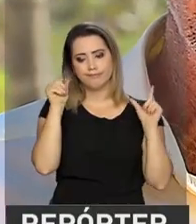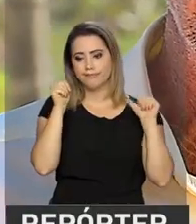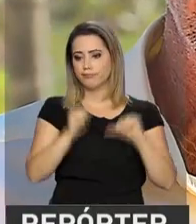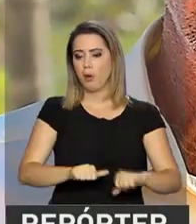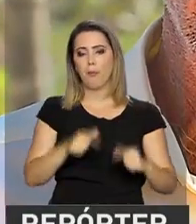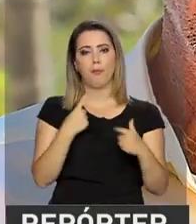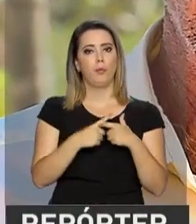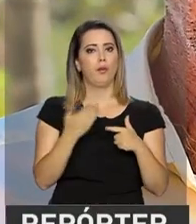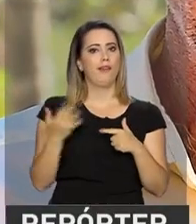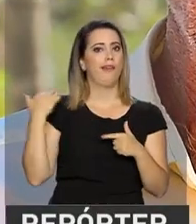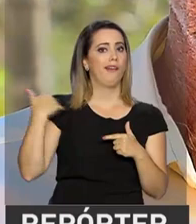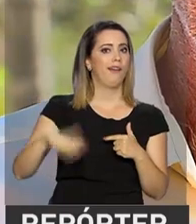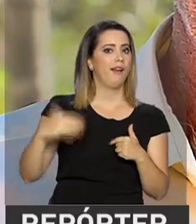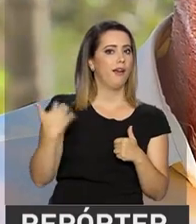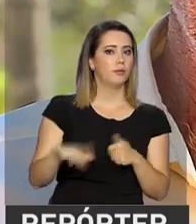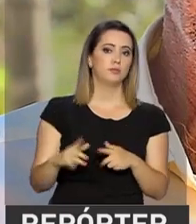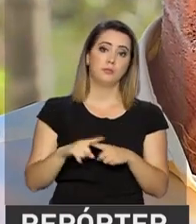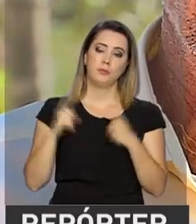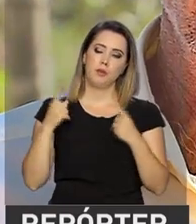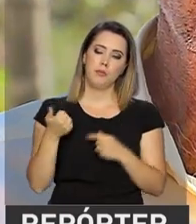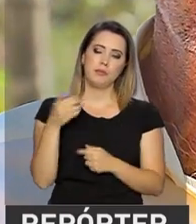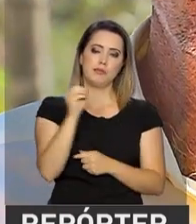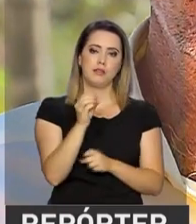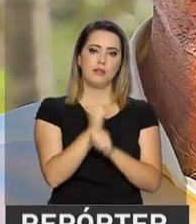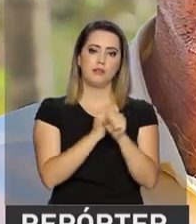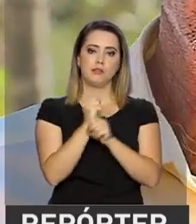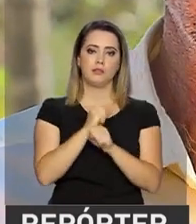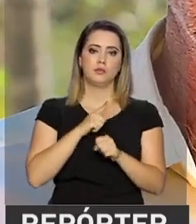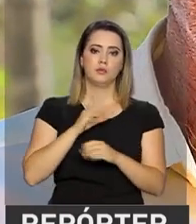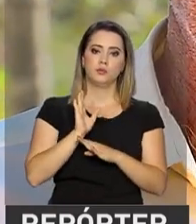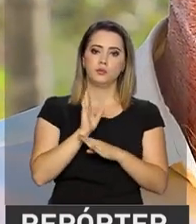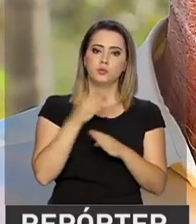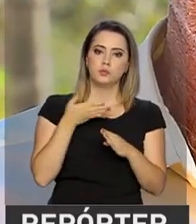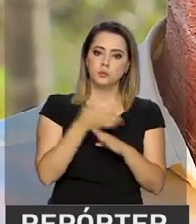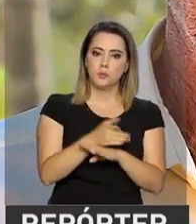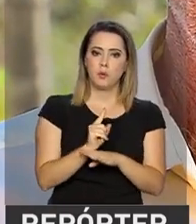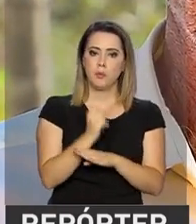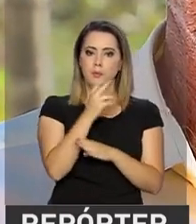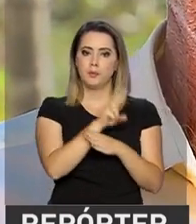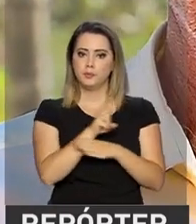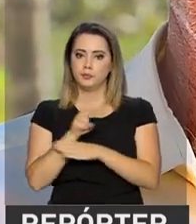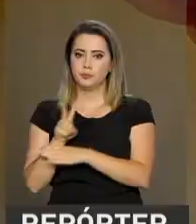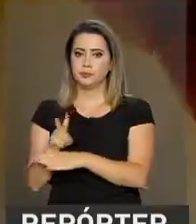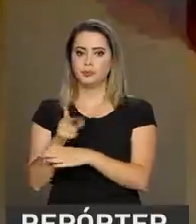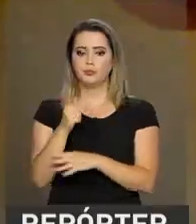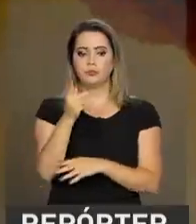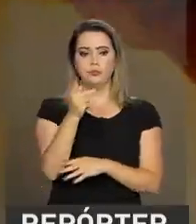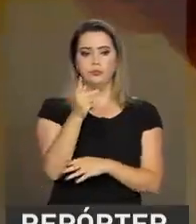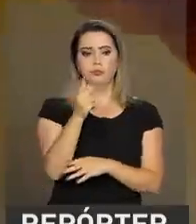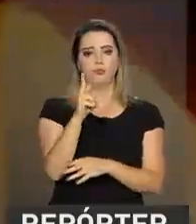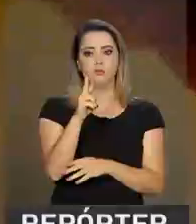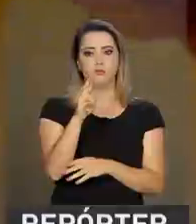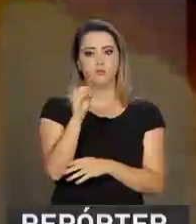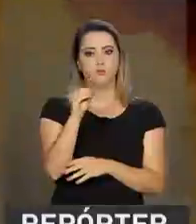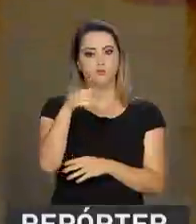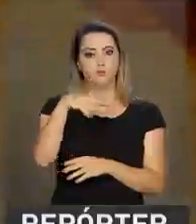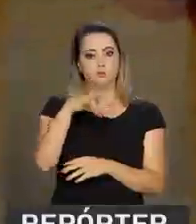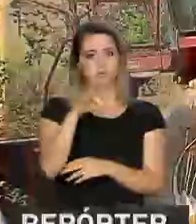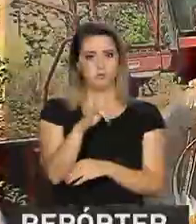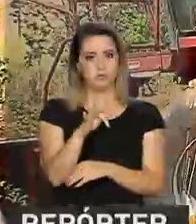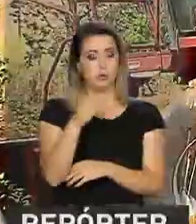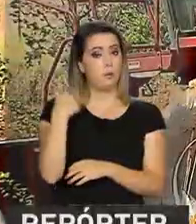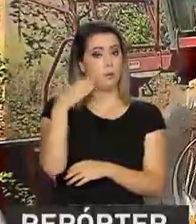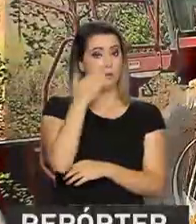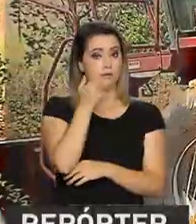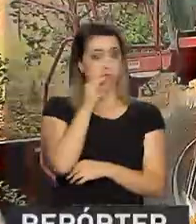custo de produção mas há cerca de 10 anos ele teve acesso ao primeiro financiamento do pronaf mais alimentos o que